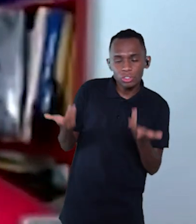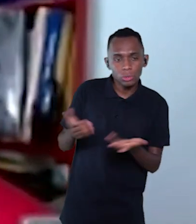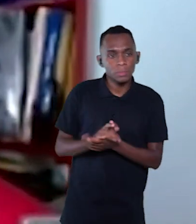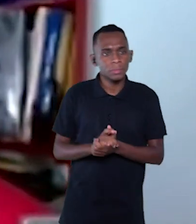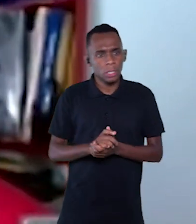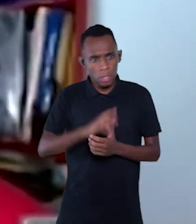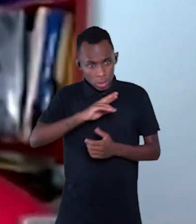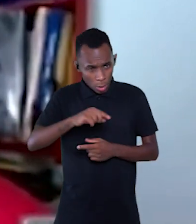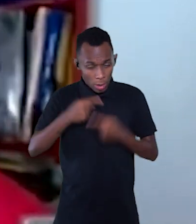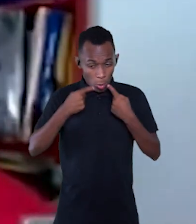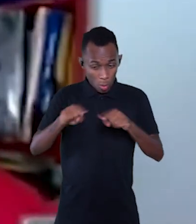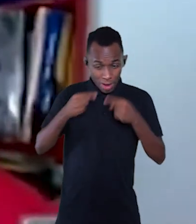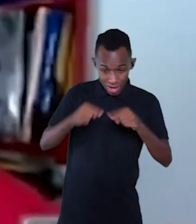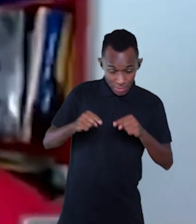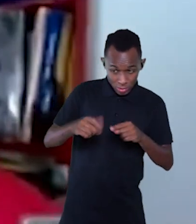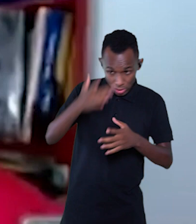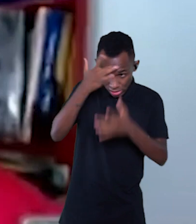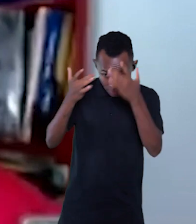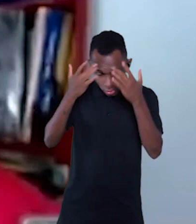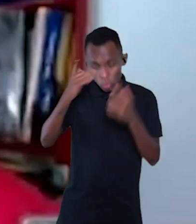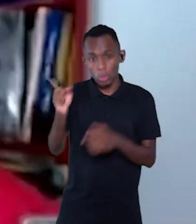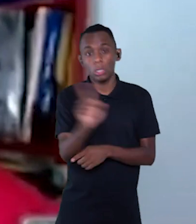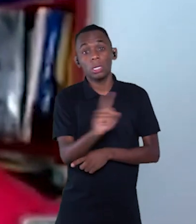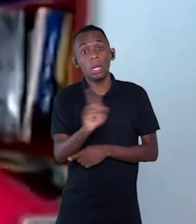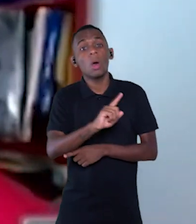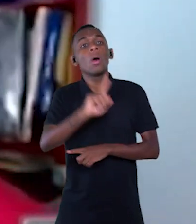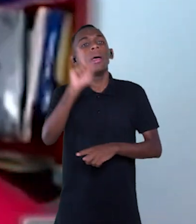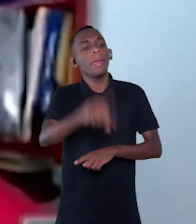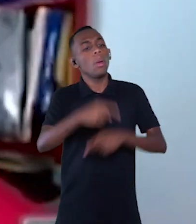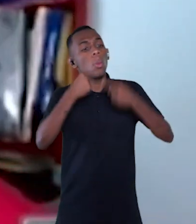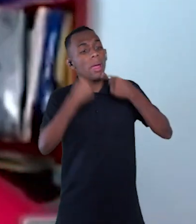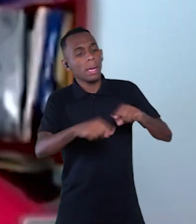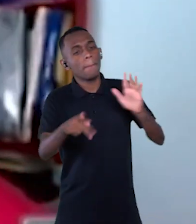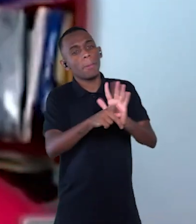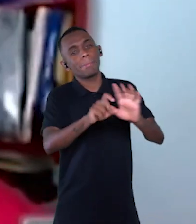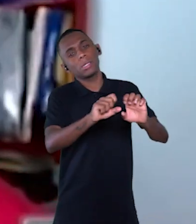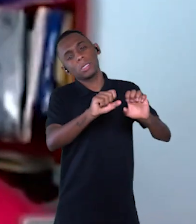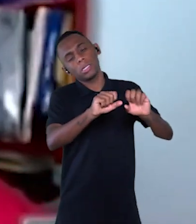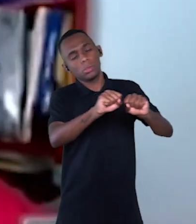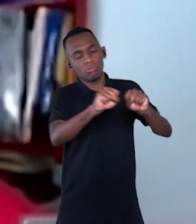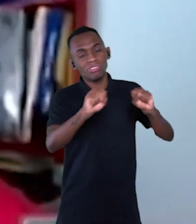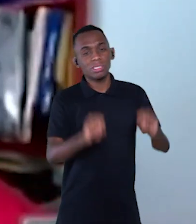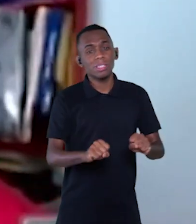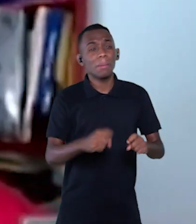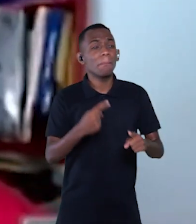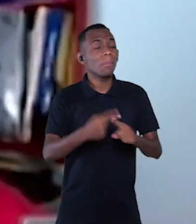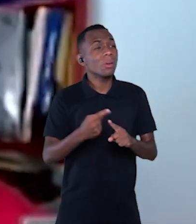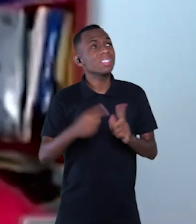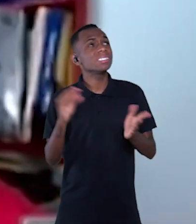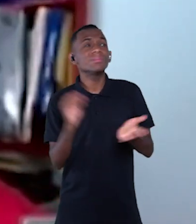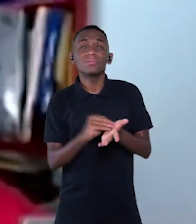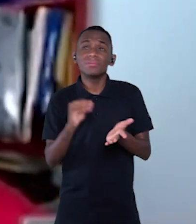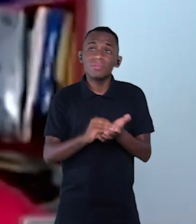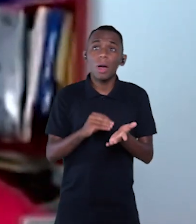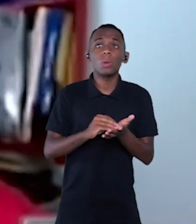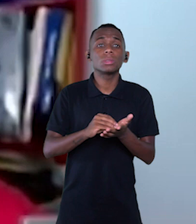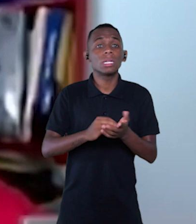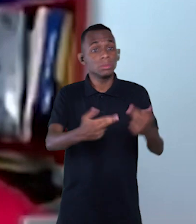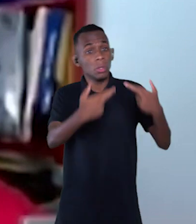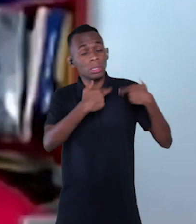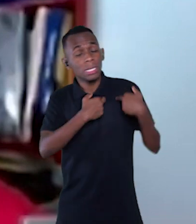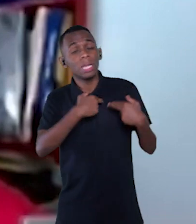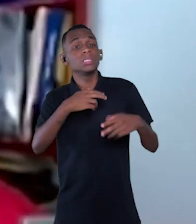né? Isso não é uma crítica às pessoas, mas é novamente uma crítica a esse sistema. Por que não existe, por conta do Estado, né,